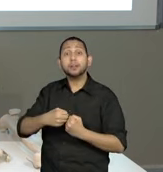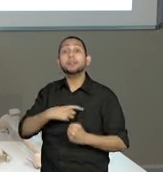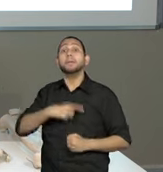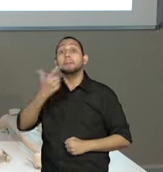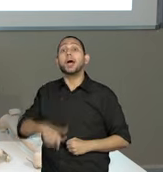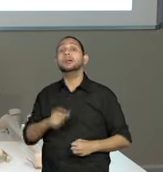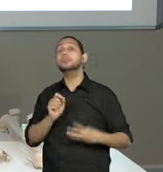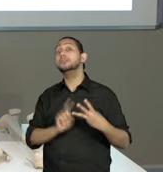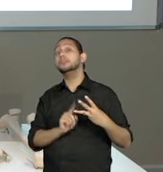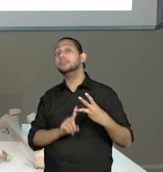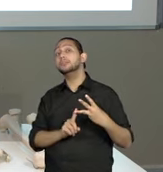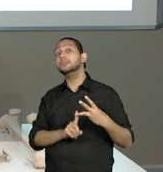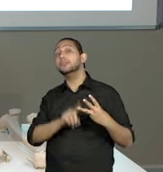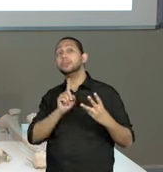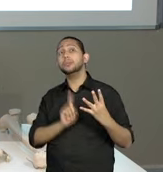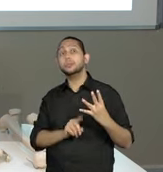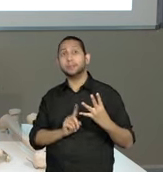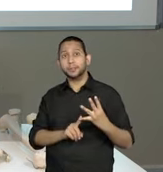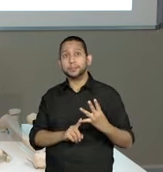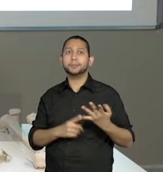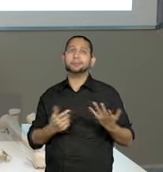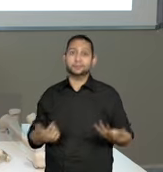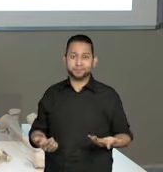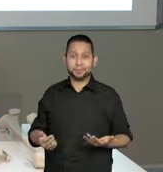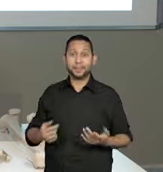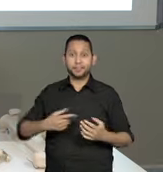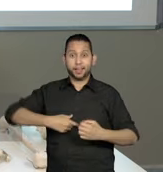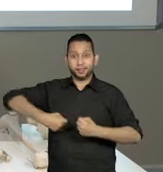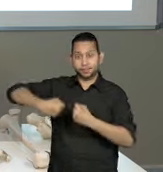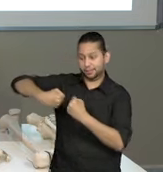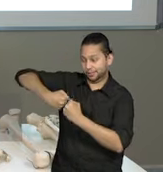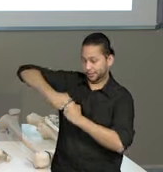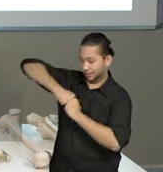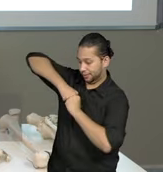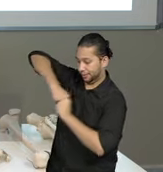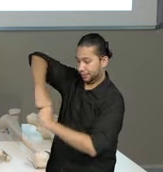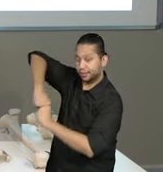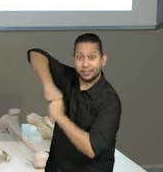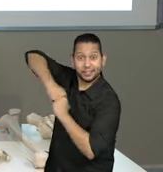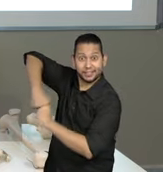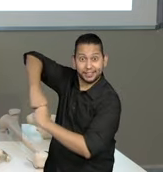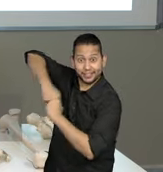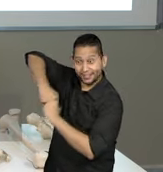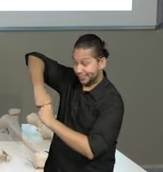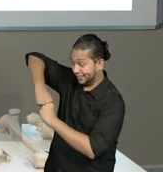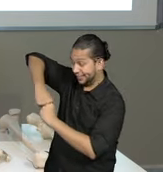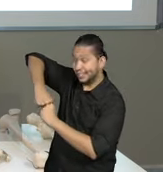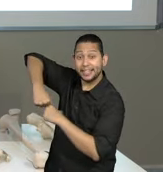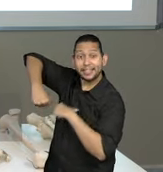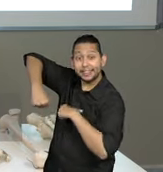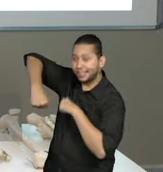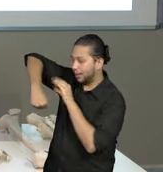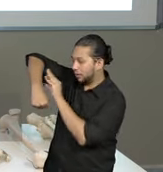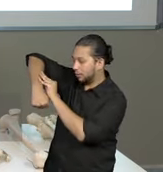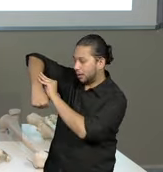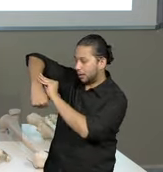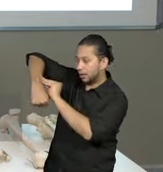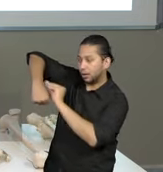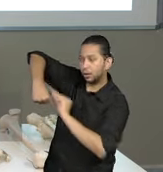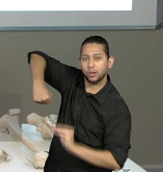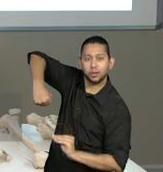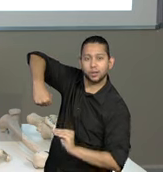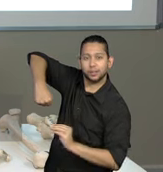vai ter um ligamento, tá? Esses feixes de fibras, um tipo